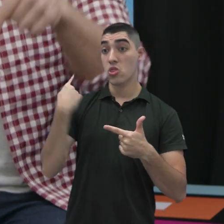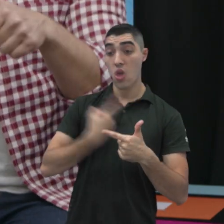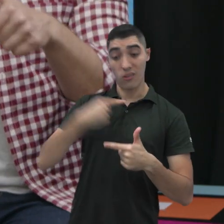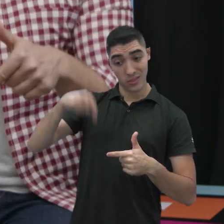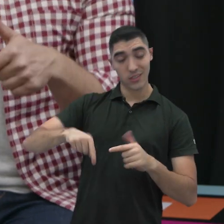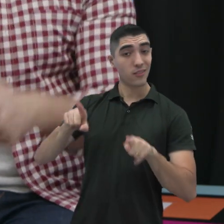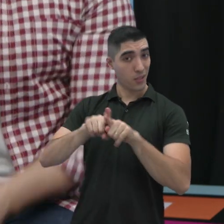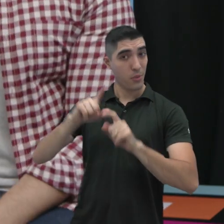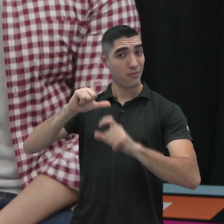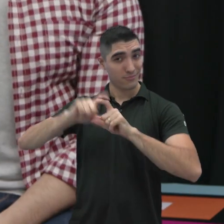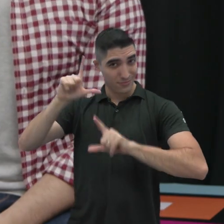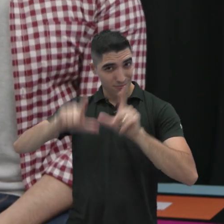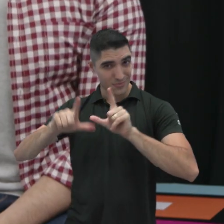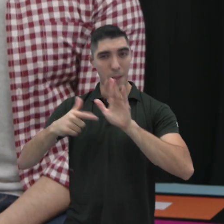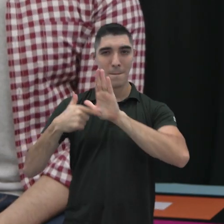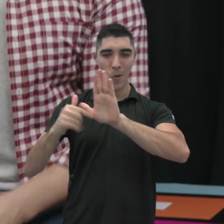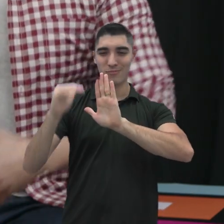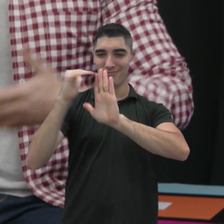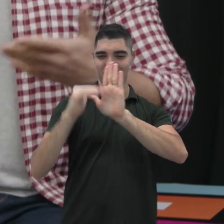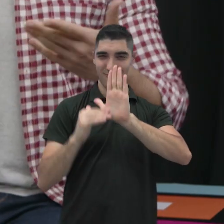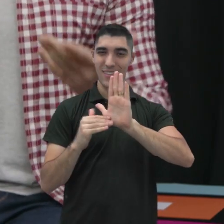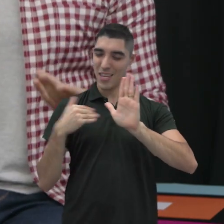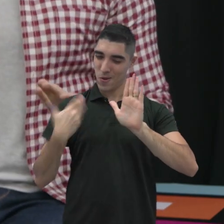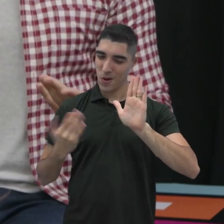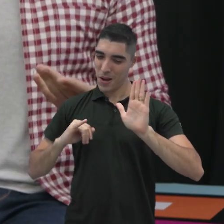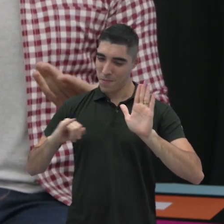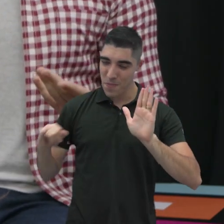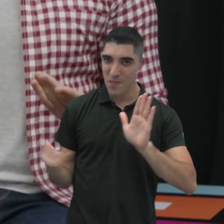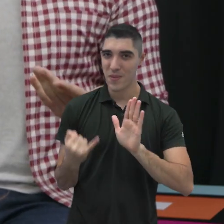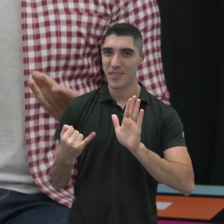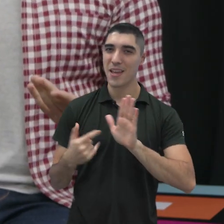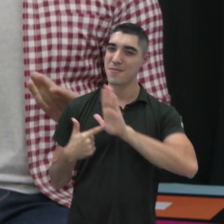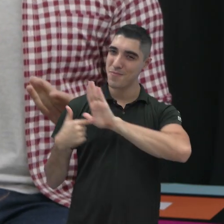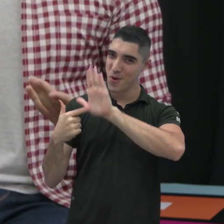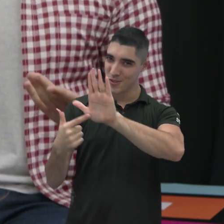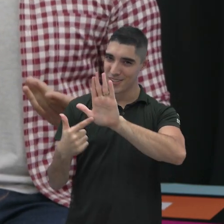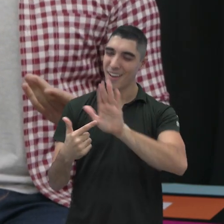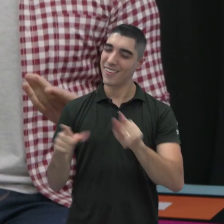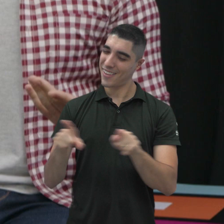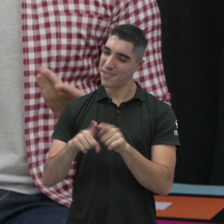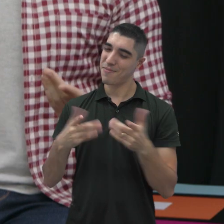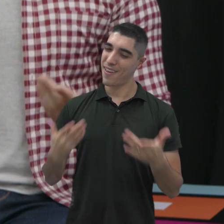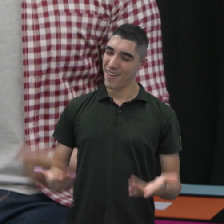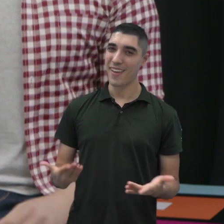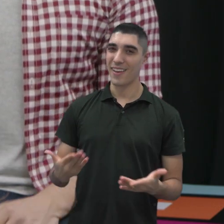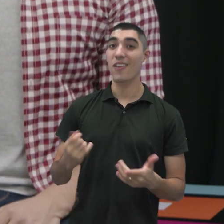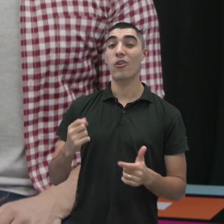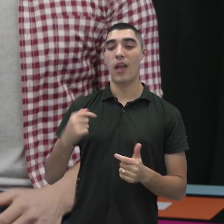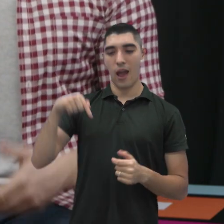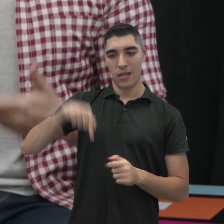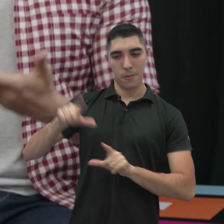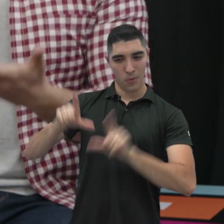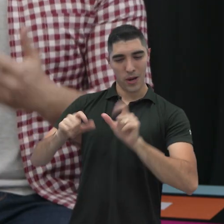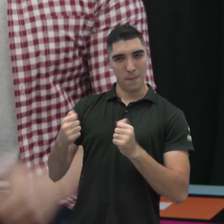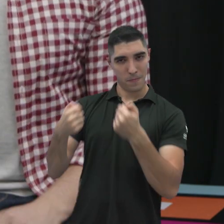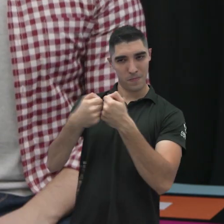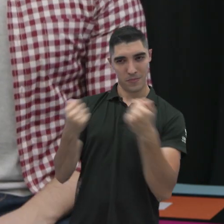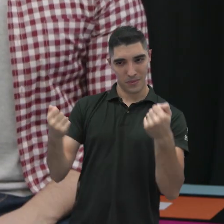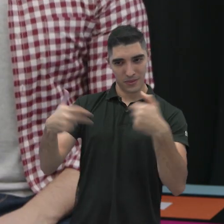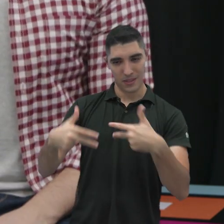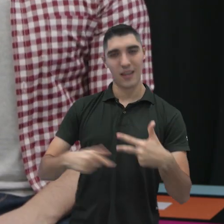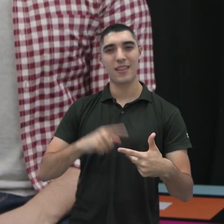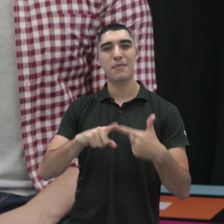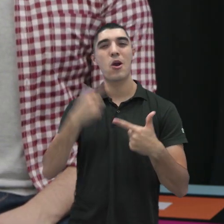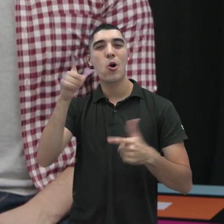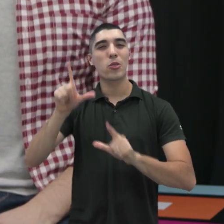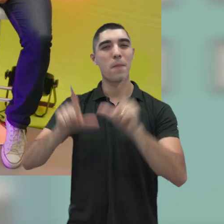nossa programação aqui da TV Câmara também, que vou ter que aproveitar o nosso espaço aqui para puxar a sardinha pro meu lado também, né, porque além do Tá Ligado